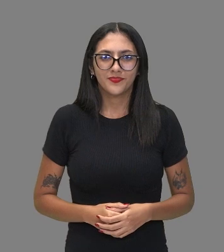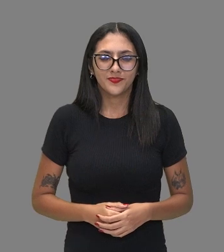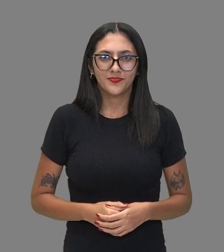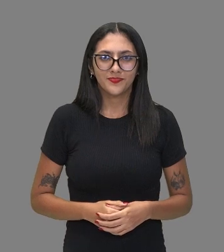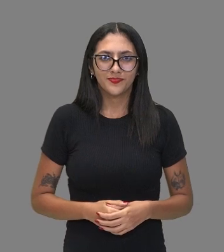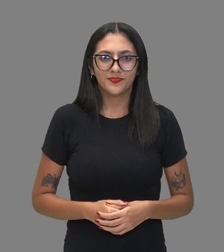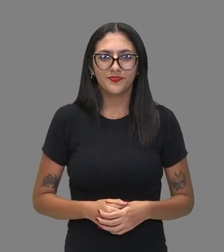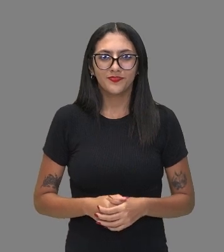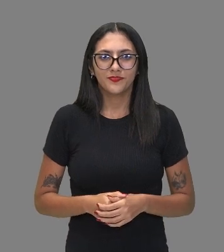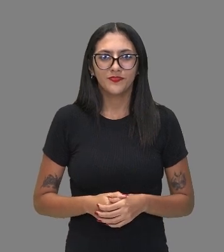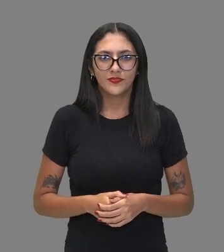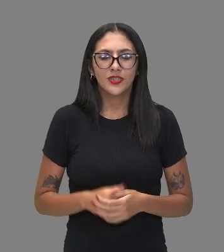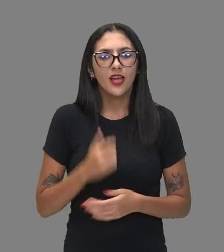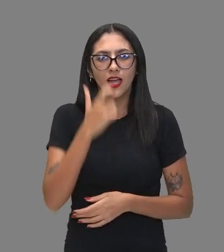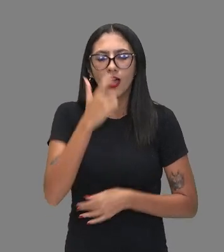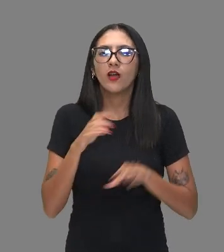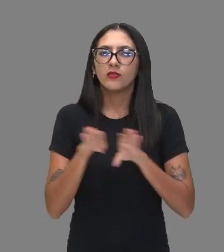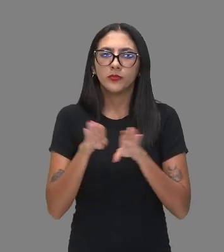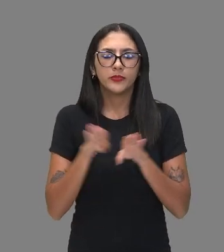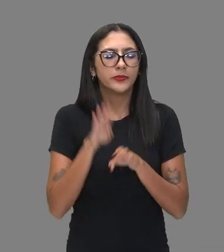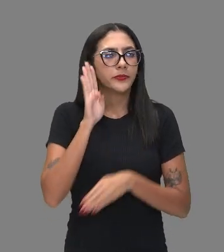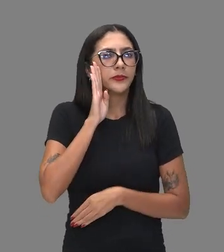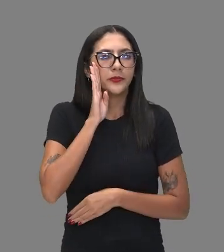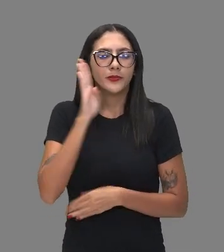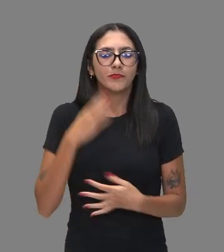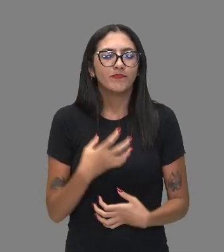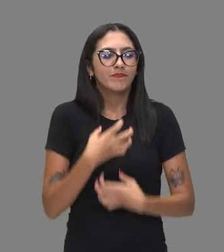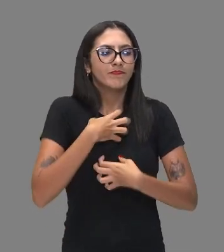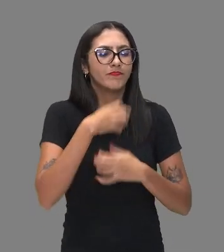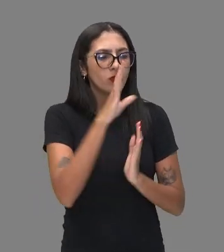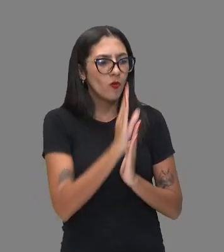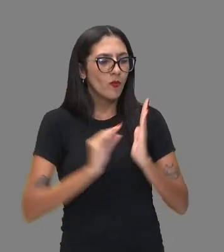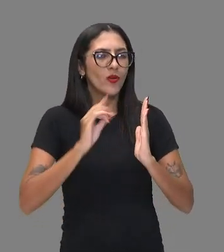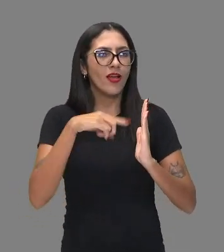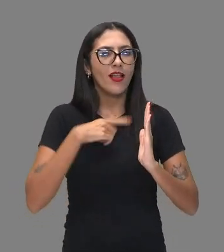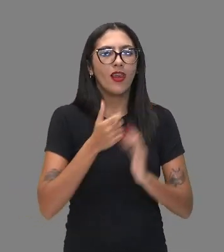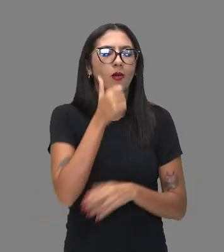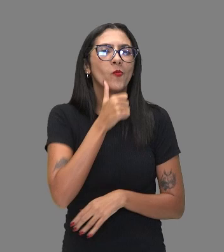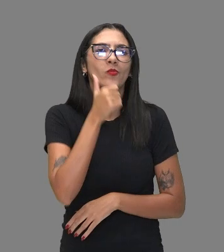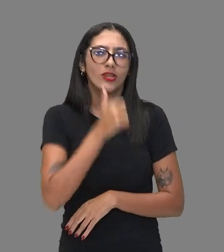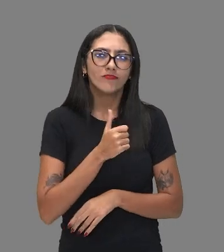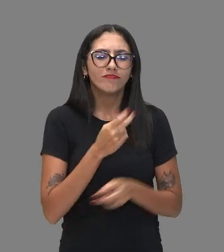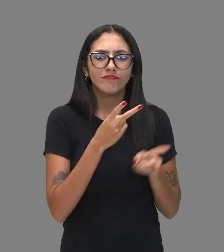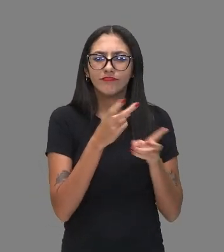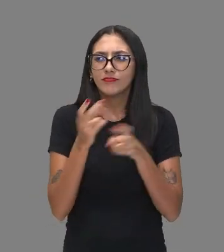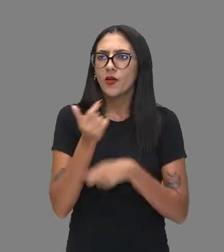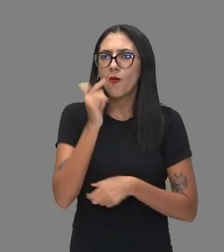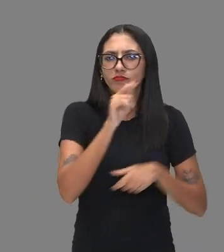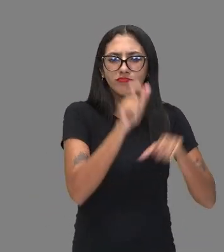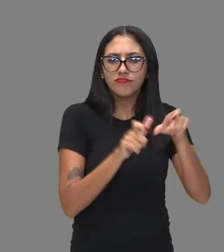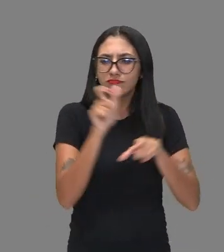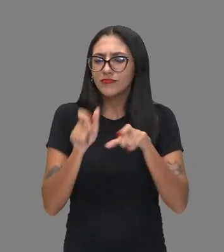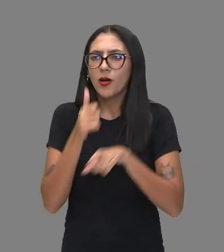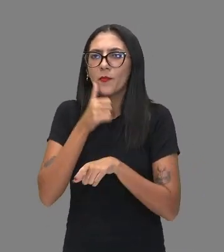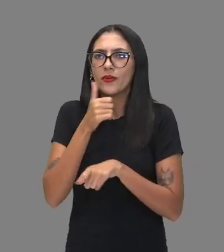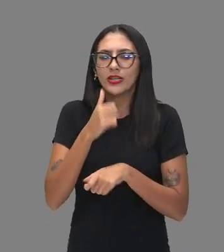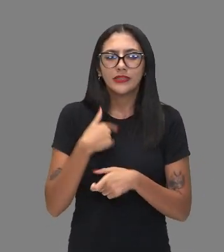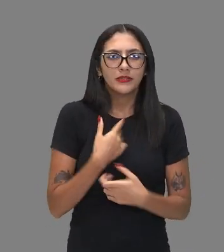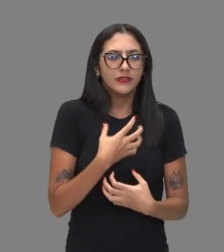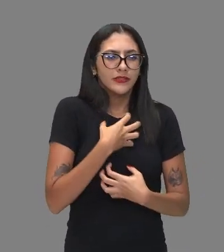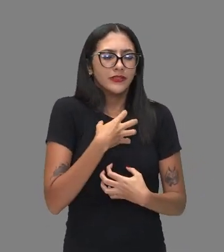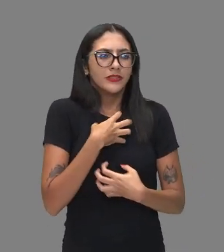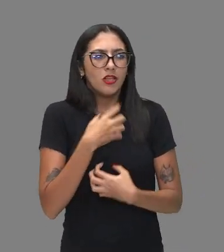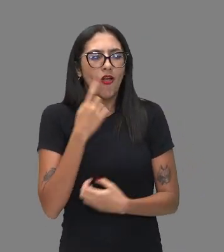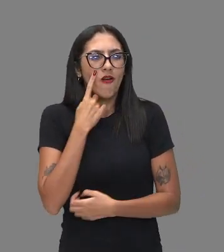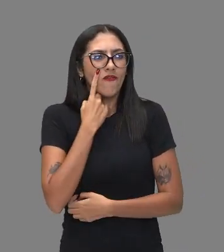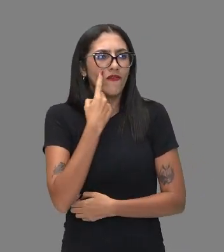Eu também posso falar que a minha maior inspiração é a própria mulher, sabe? Eu olho para as outras mulheres e sempre penso assim, nossa, e quando eu